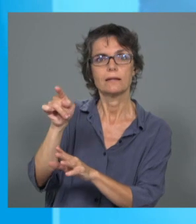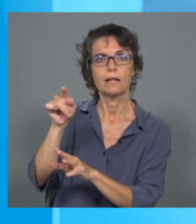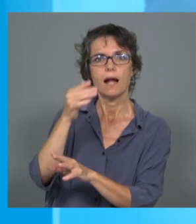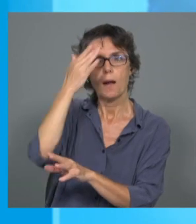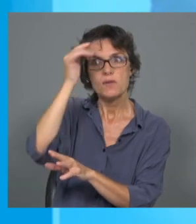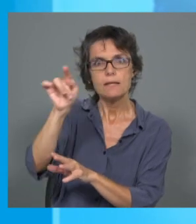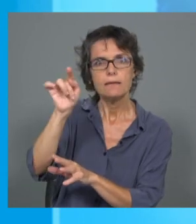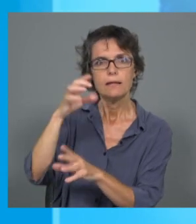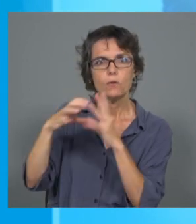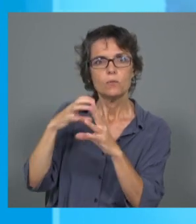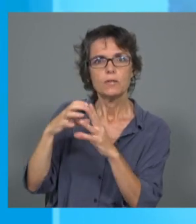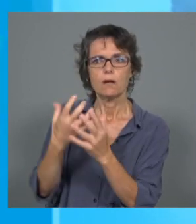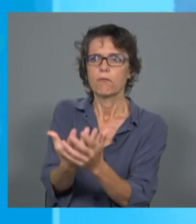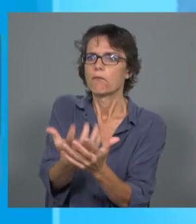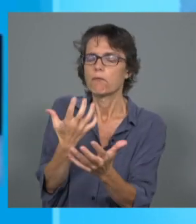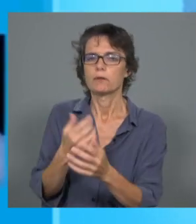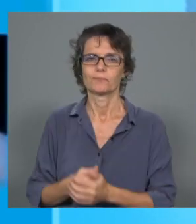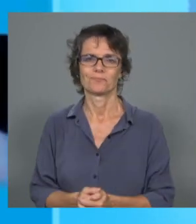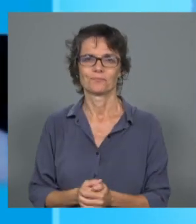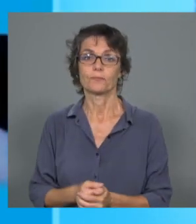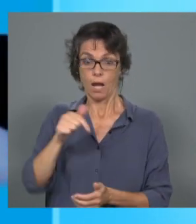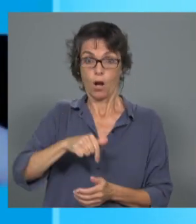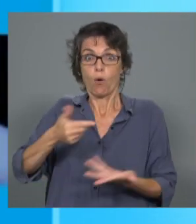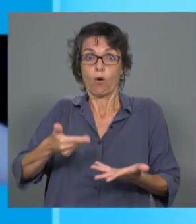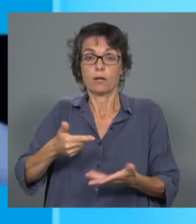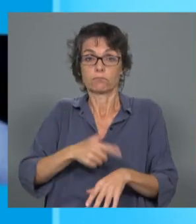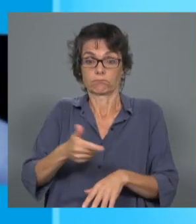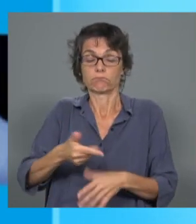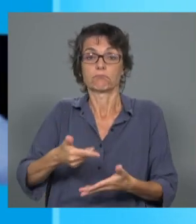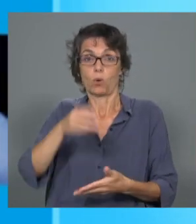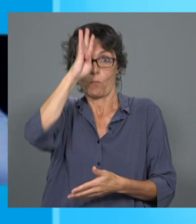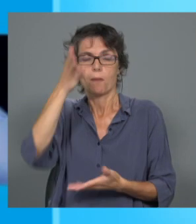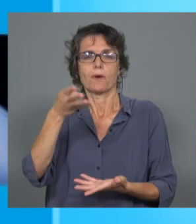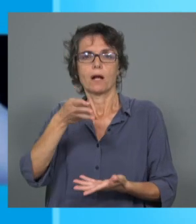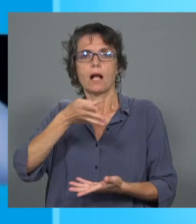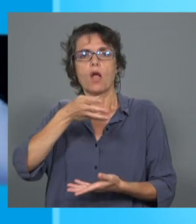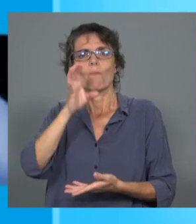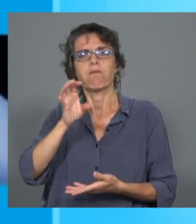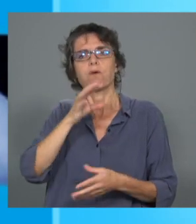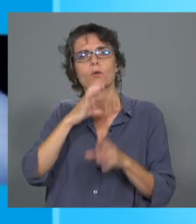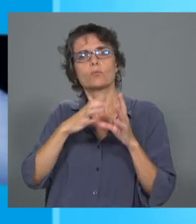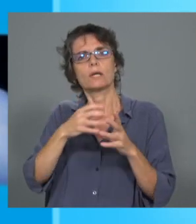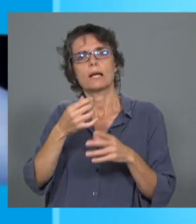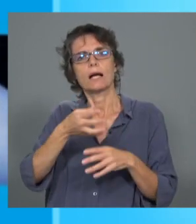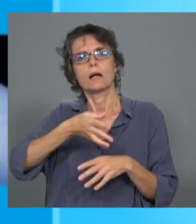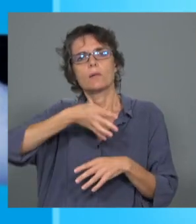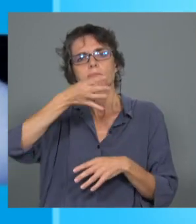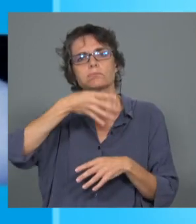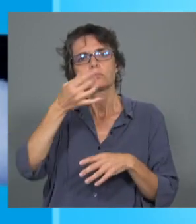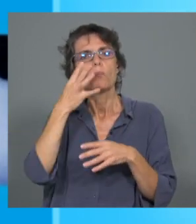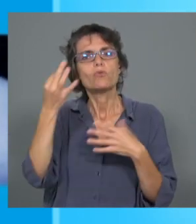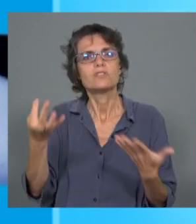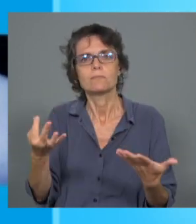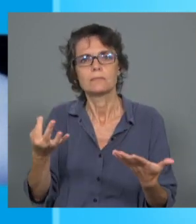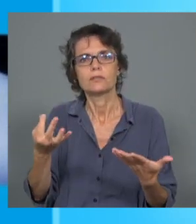de comunicação, não é? E este Papa é um Papa com uma linguagem muito direta e muito simples. Direta, muito simples e que, enfim, agora só com